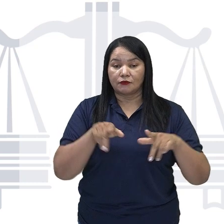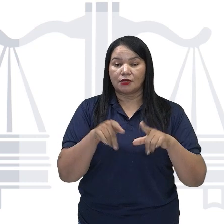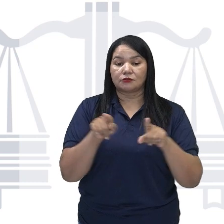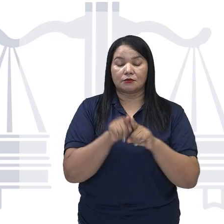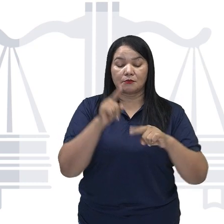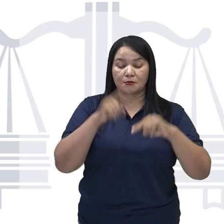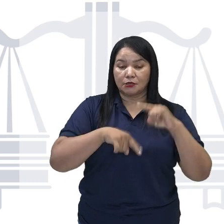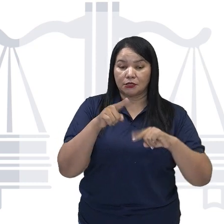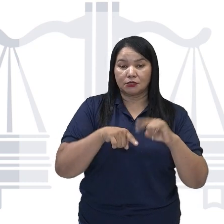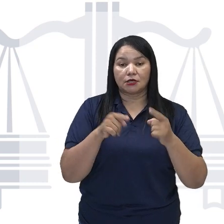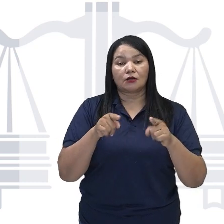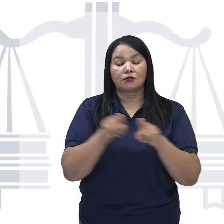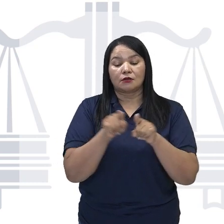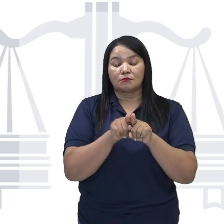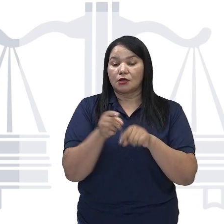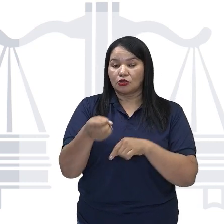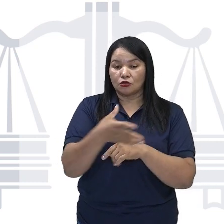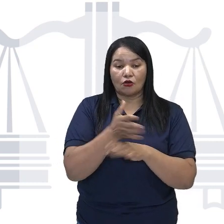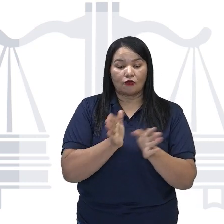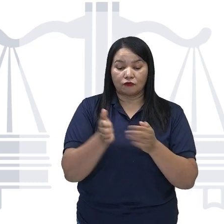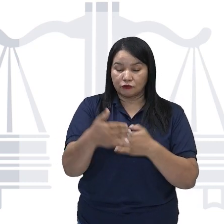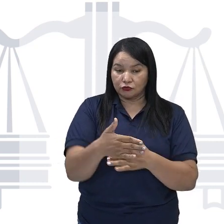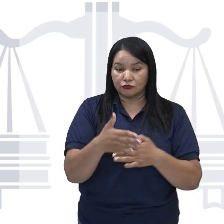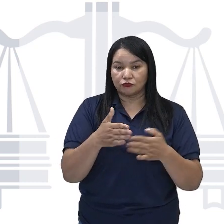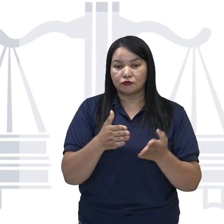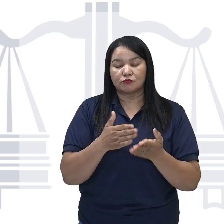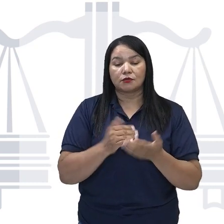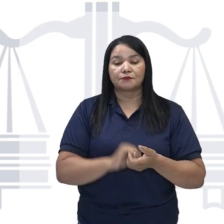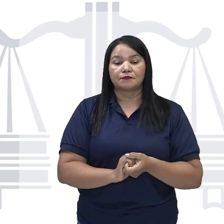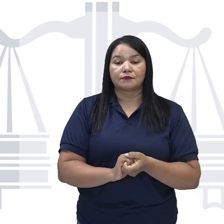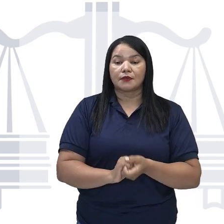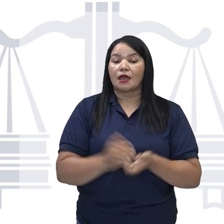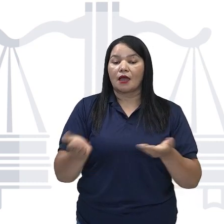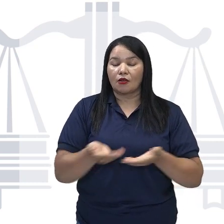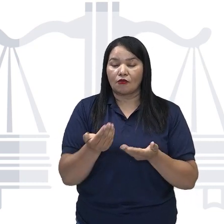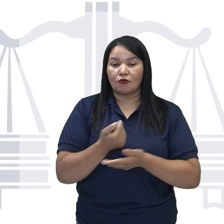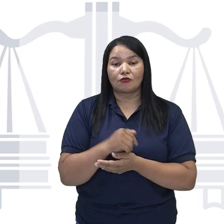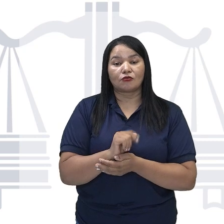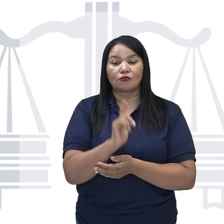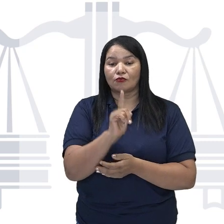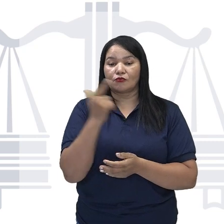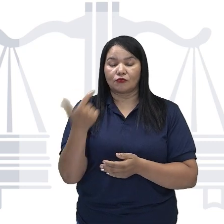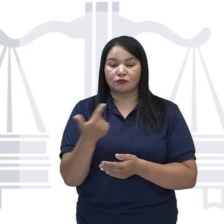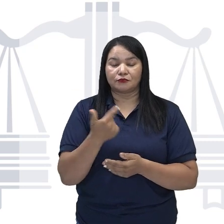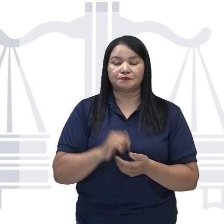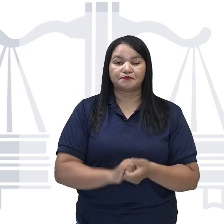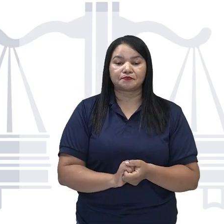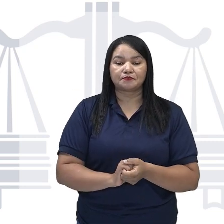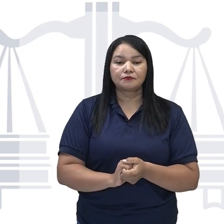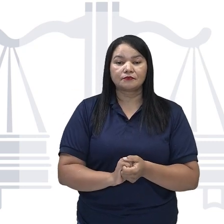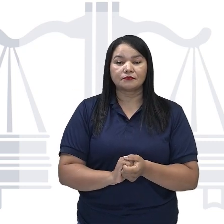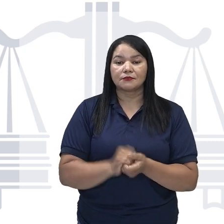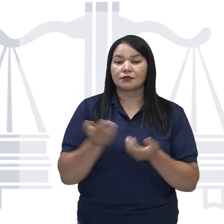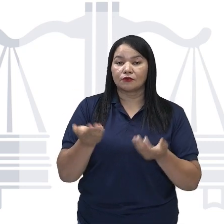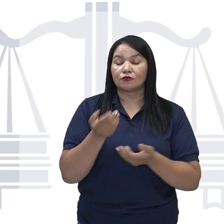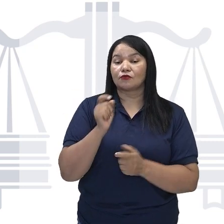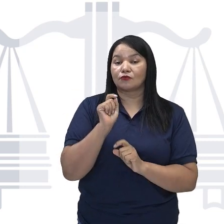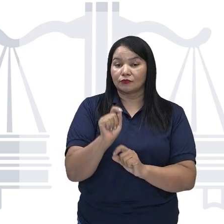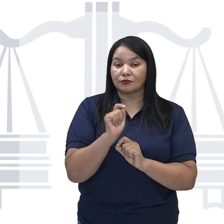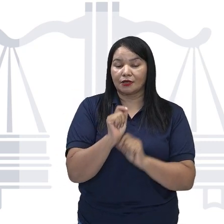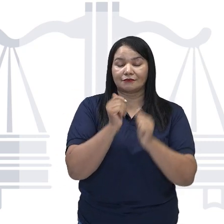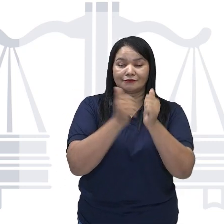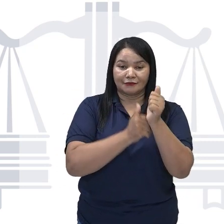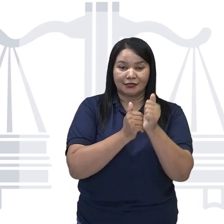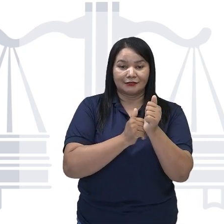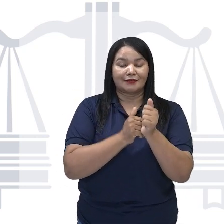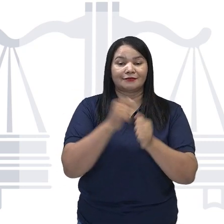as novas. E a gente vai falar por um assunto muito aguardado nesse momento, né, que são os logins,